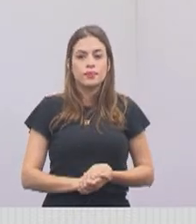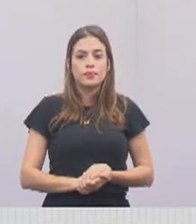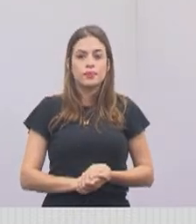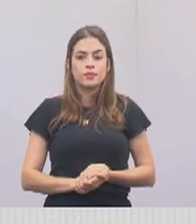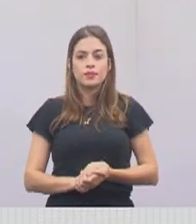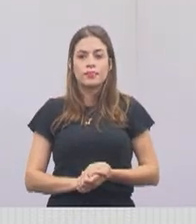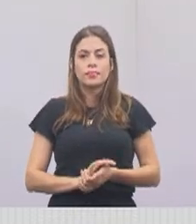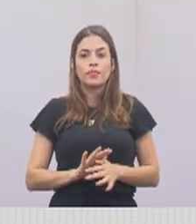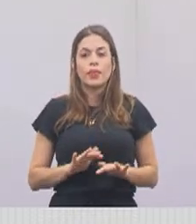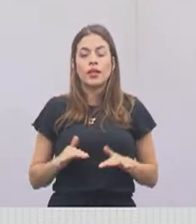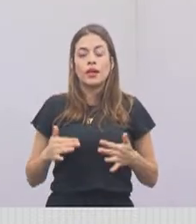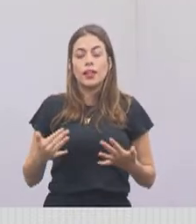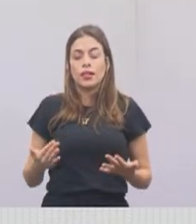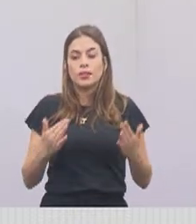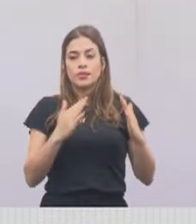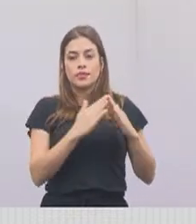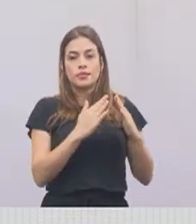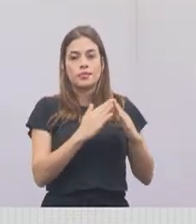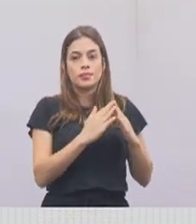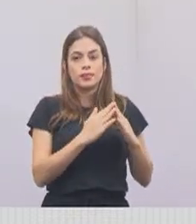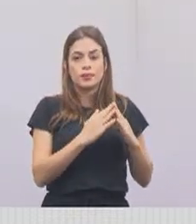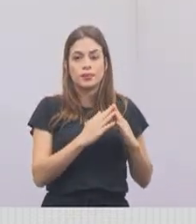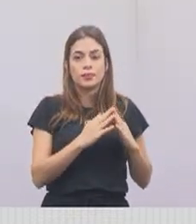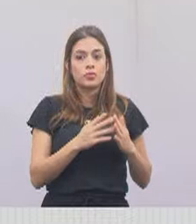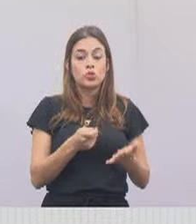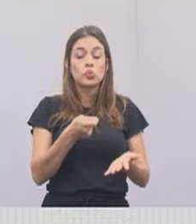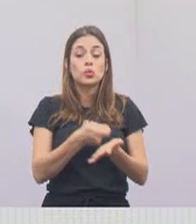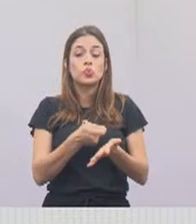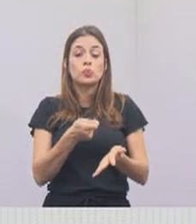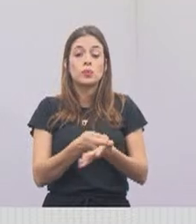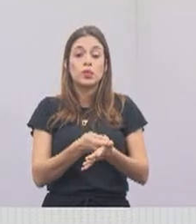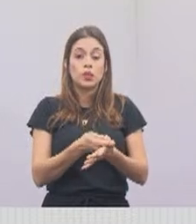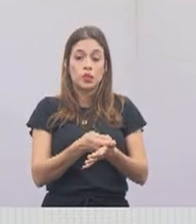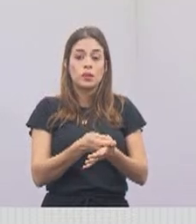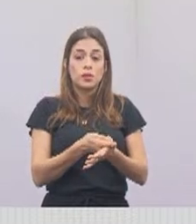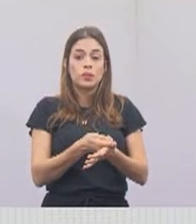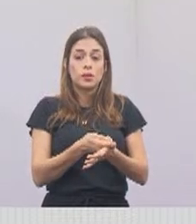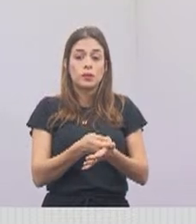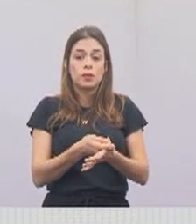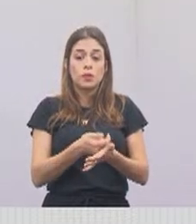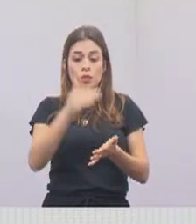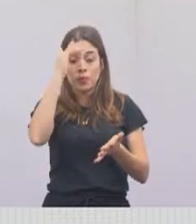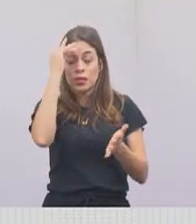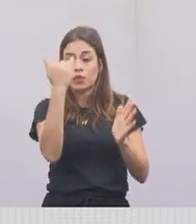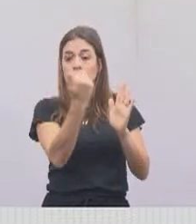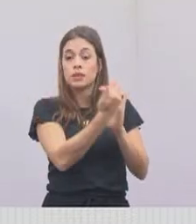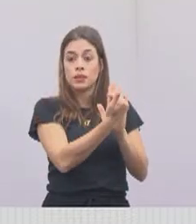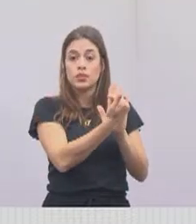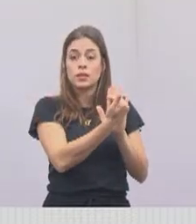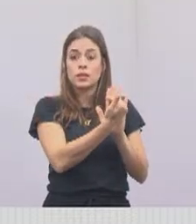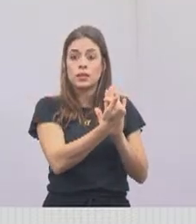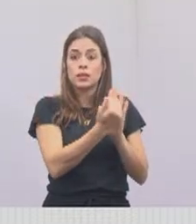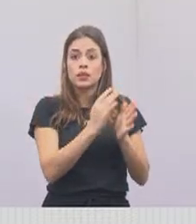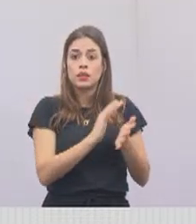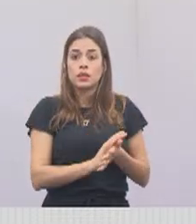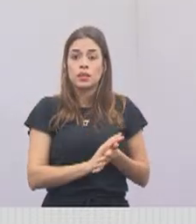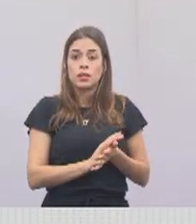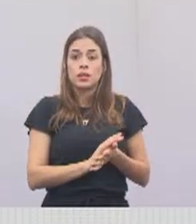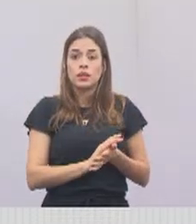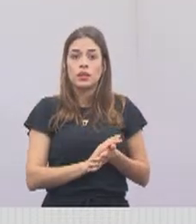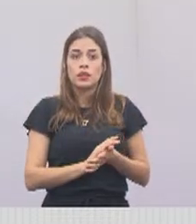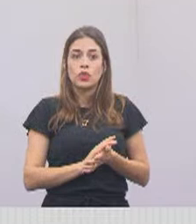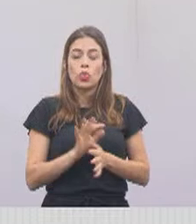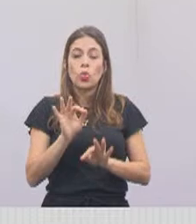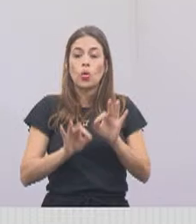Disseram que a casa não estava cumprindo com a sua obrigação, o que diz respeito à desratização, para